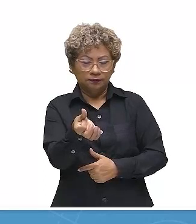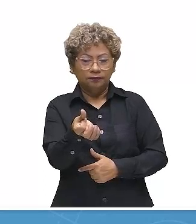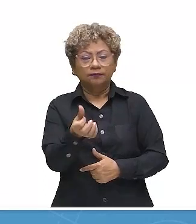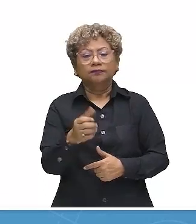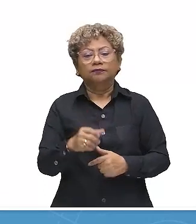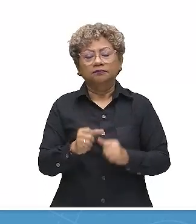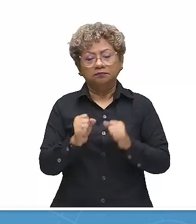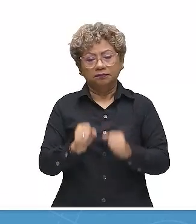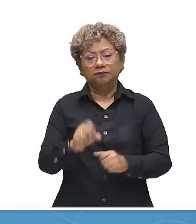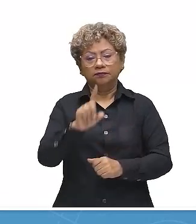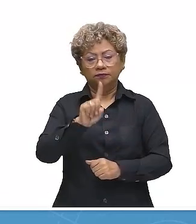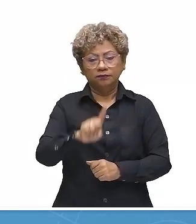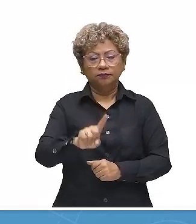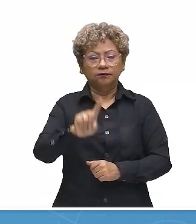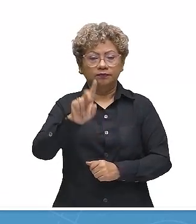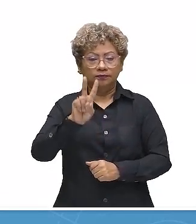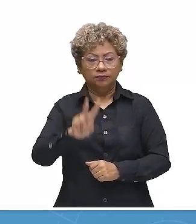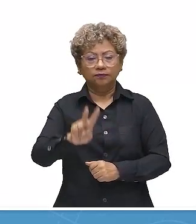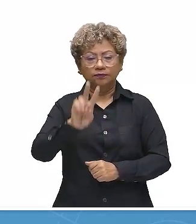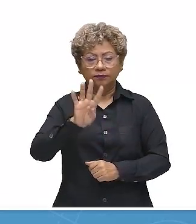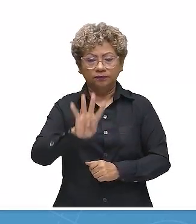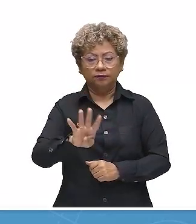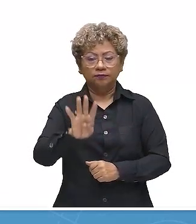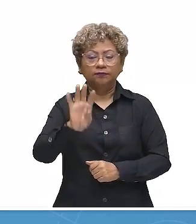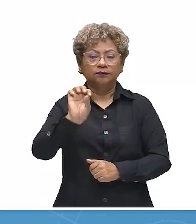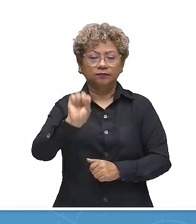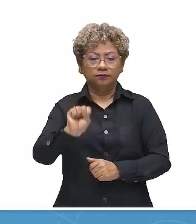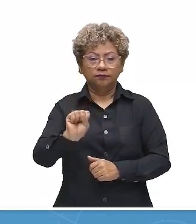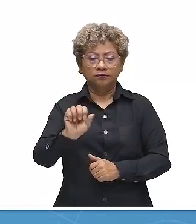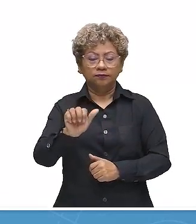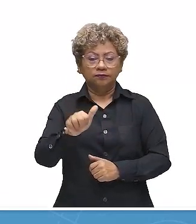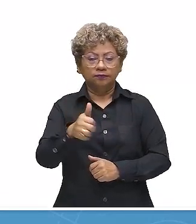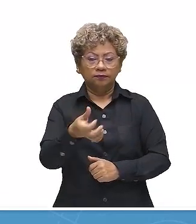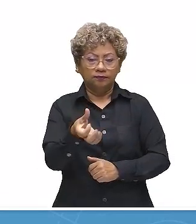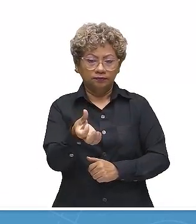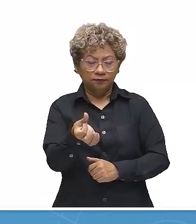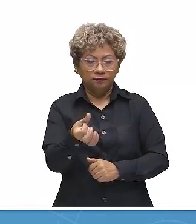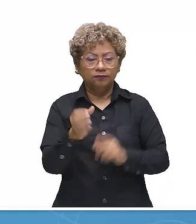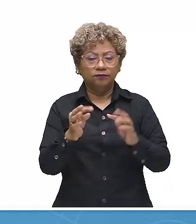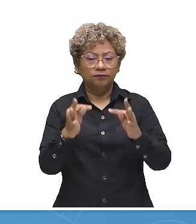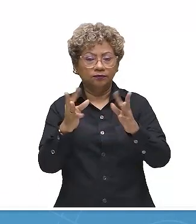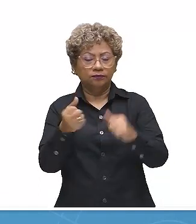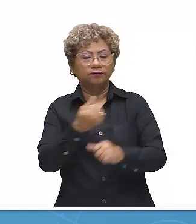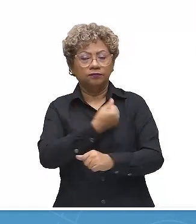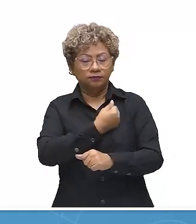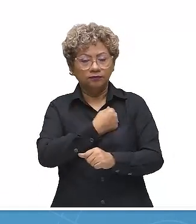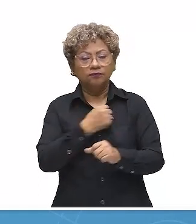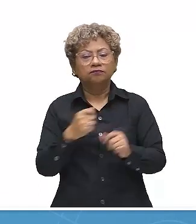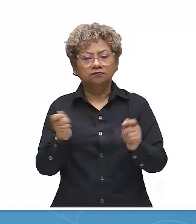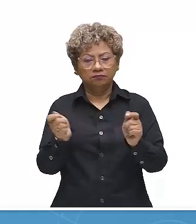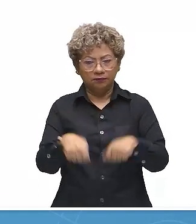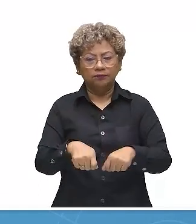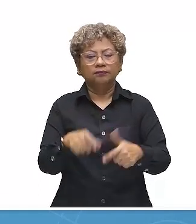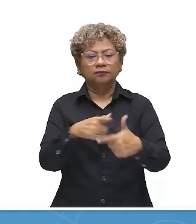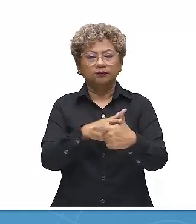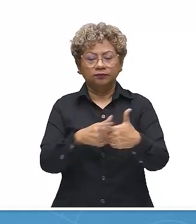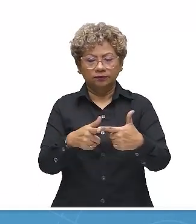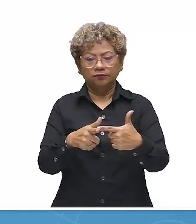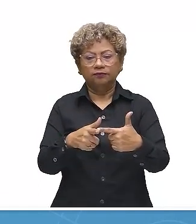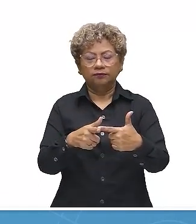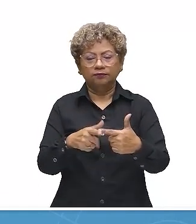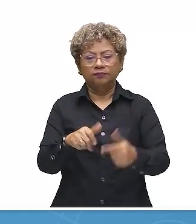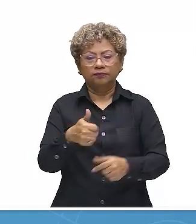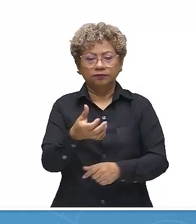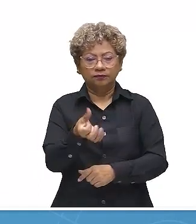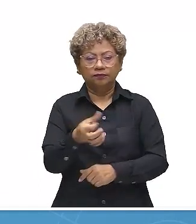4, o 8 e o 16. Todos eles dividem o 16 e o resto é 0. Então, se